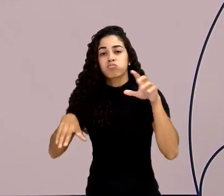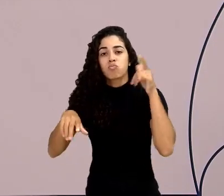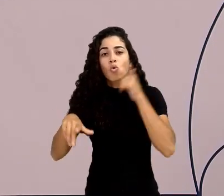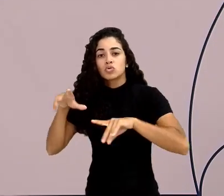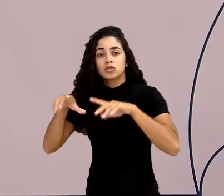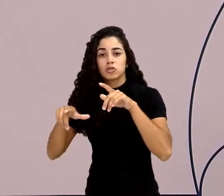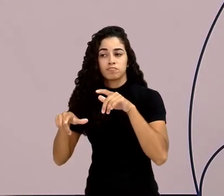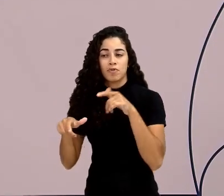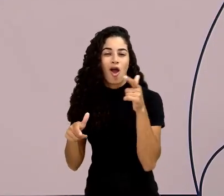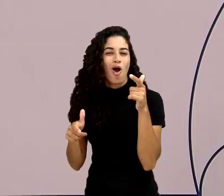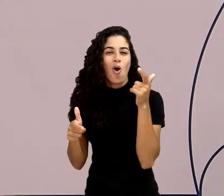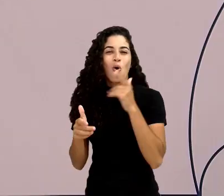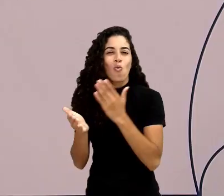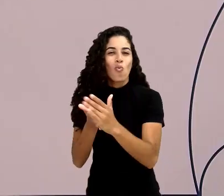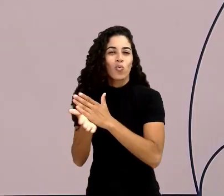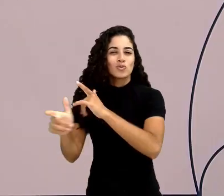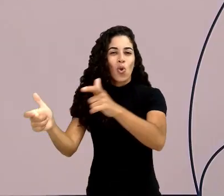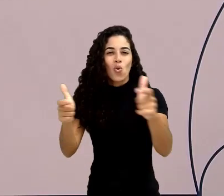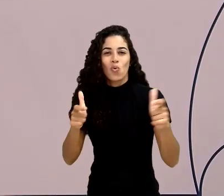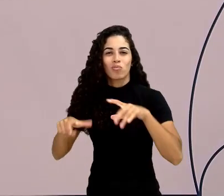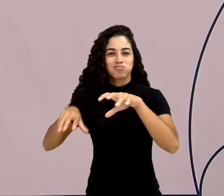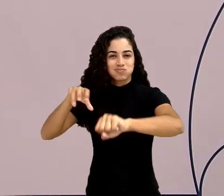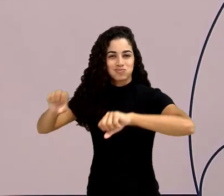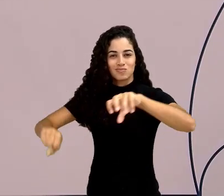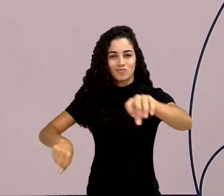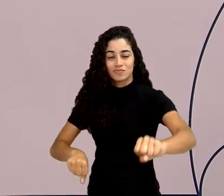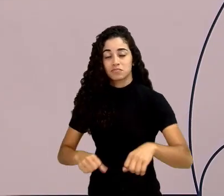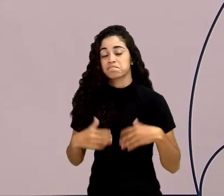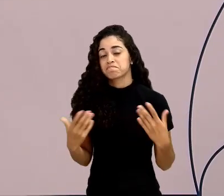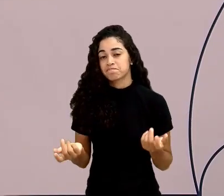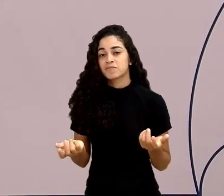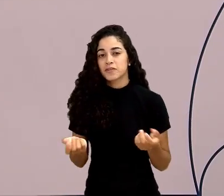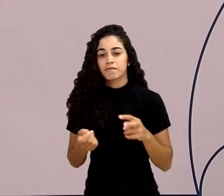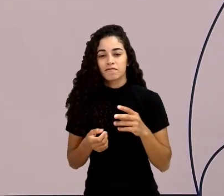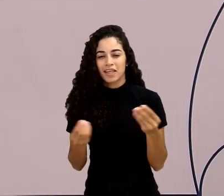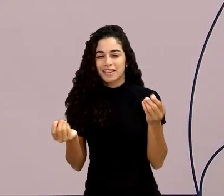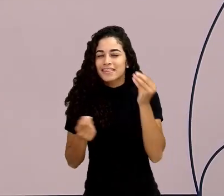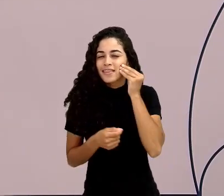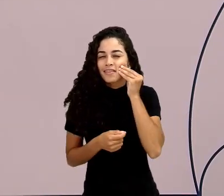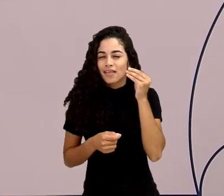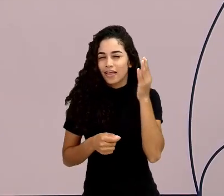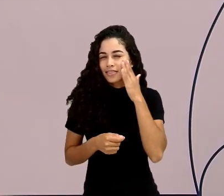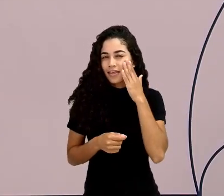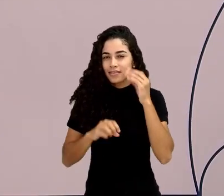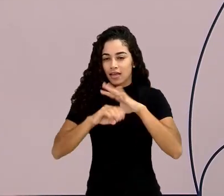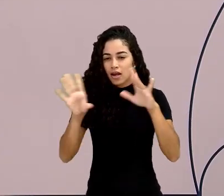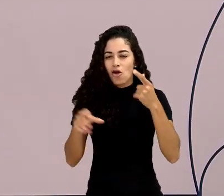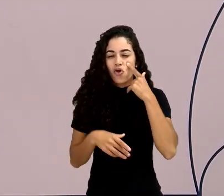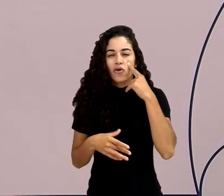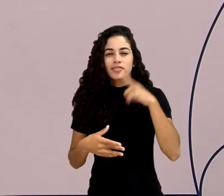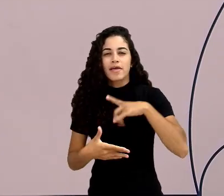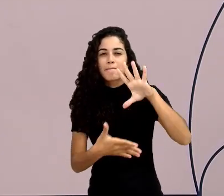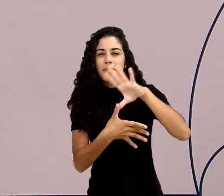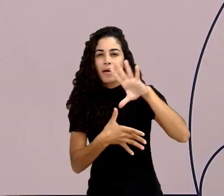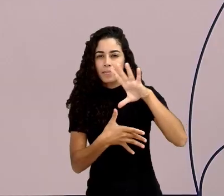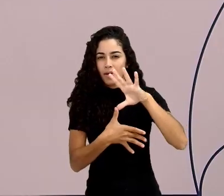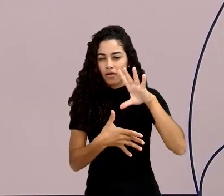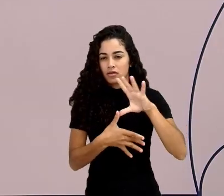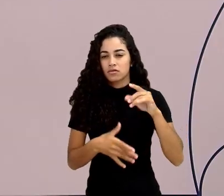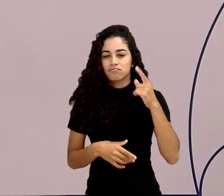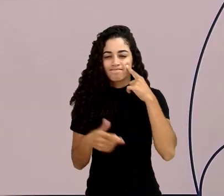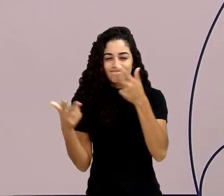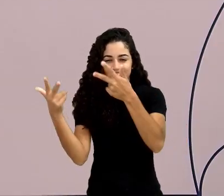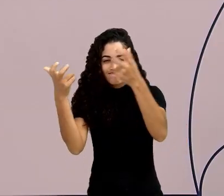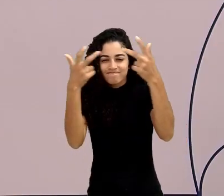conquistar alguns territórios. Para a gente tentar entender um pouco do que eu disse, eu coloquei aqui um mapa e a gente observa,